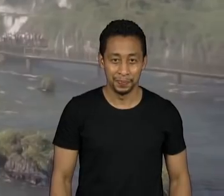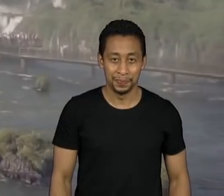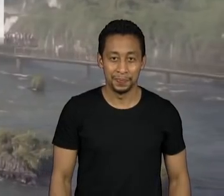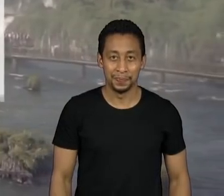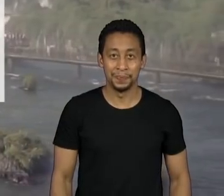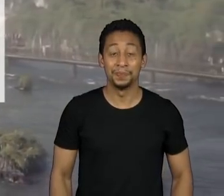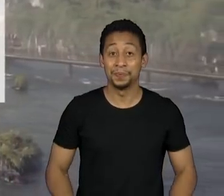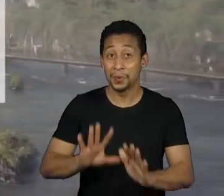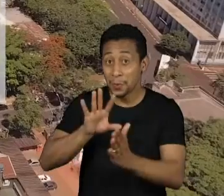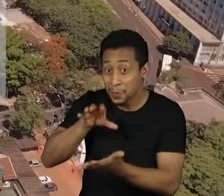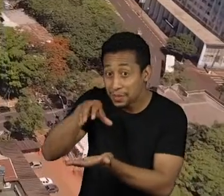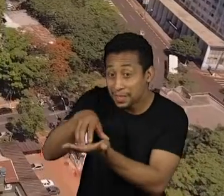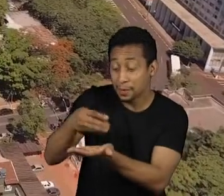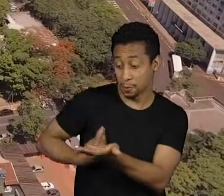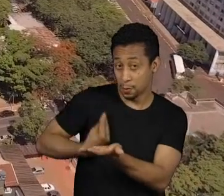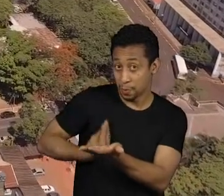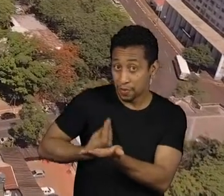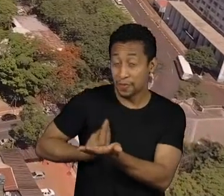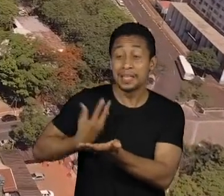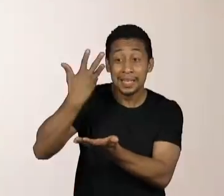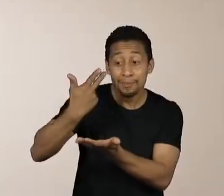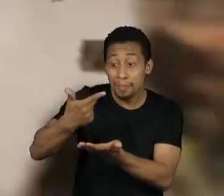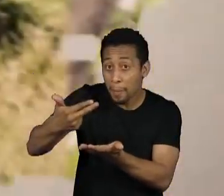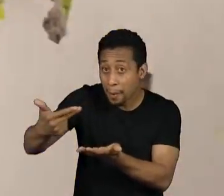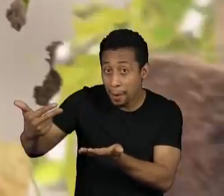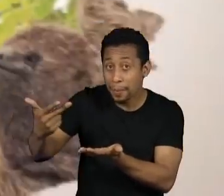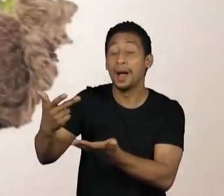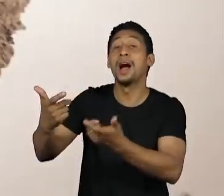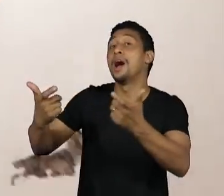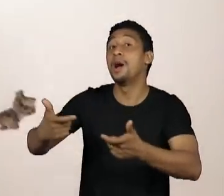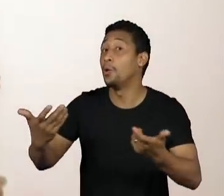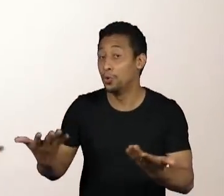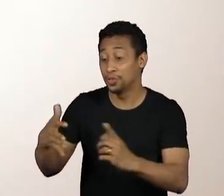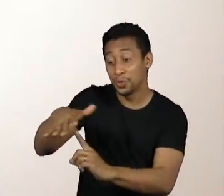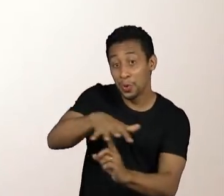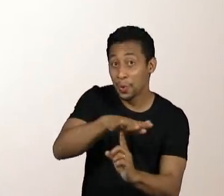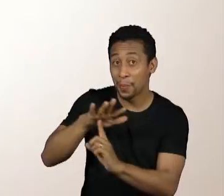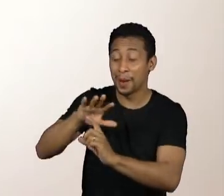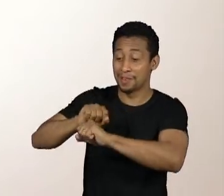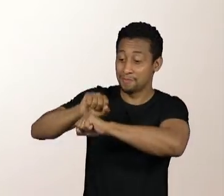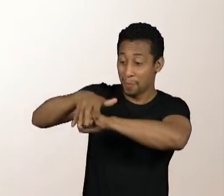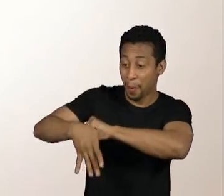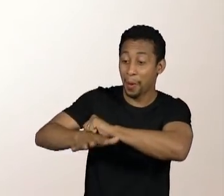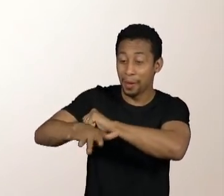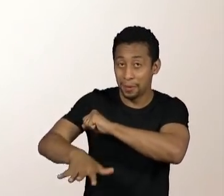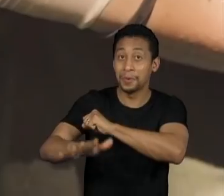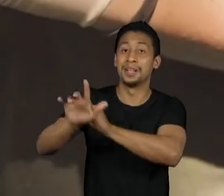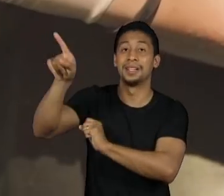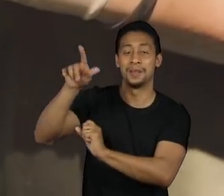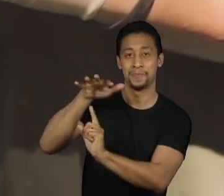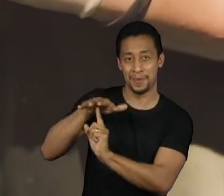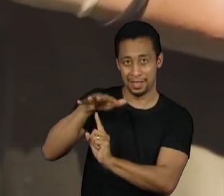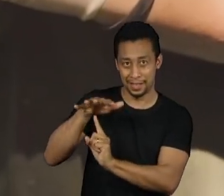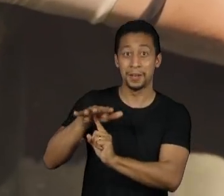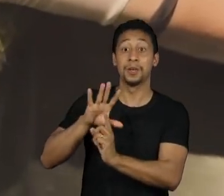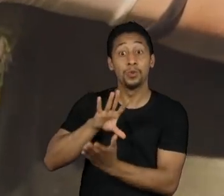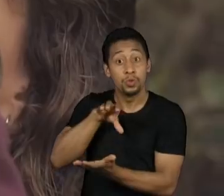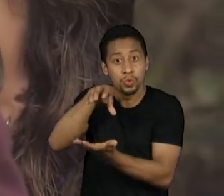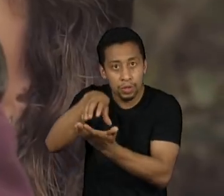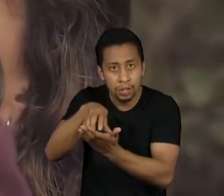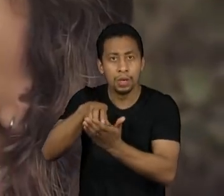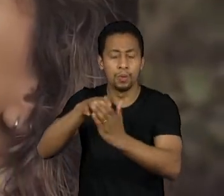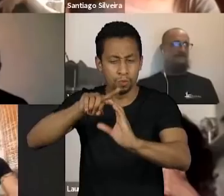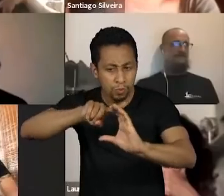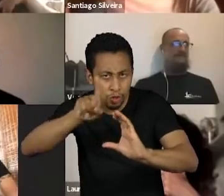O Centro de Sobrevivência de Espécies funciona no Parque das Aves, localizado em Foz do Iguaçu. A instituição